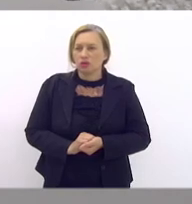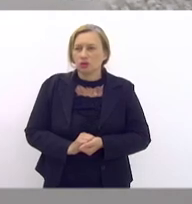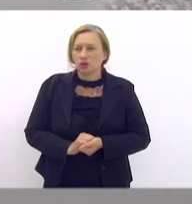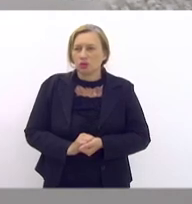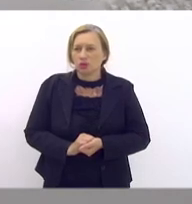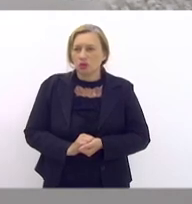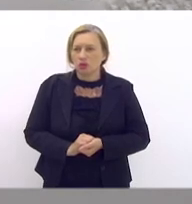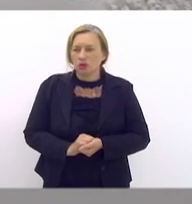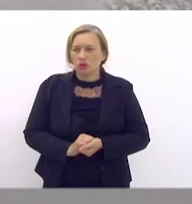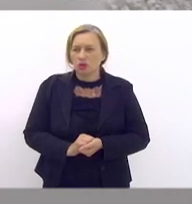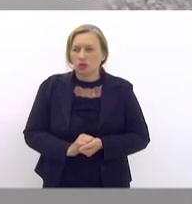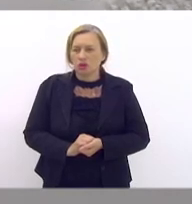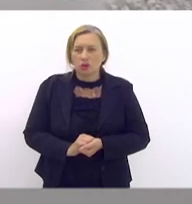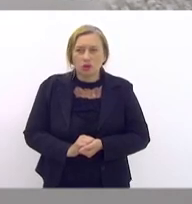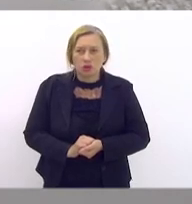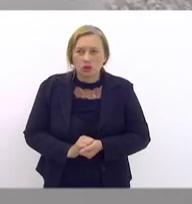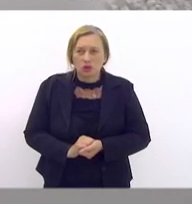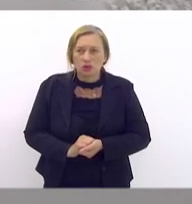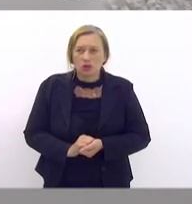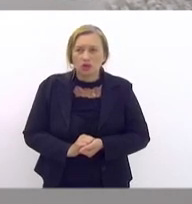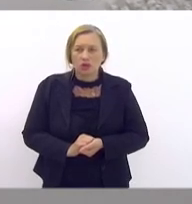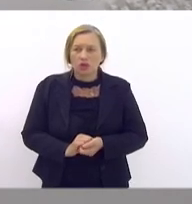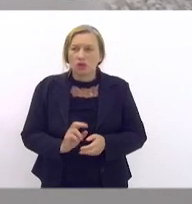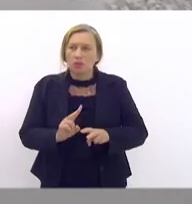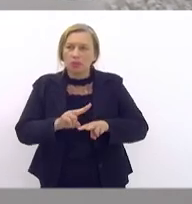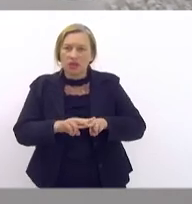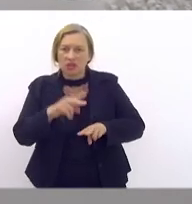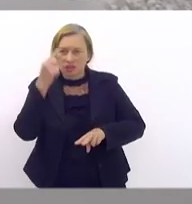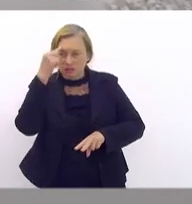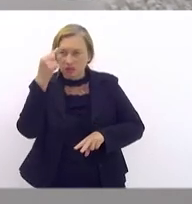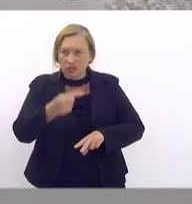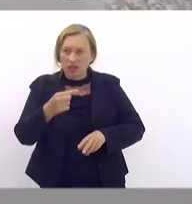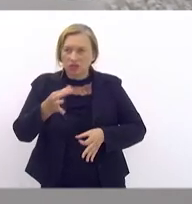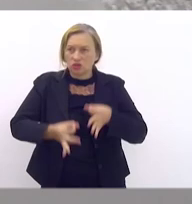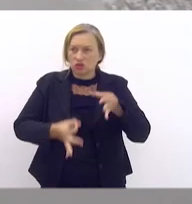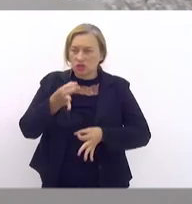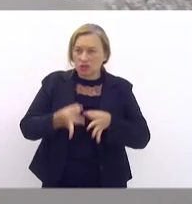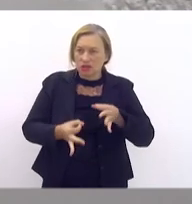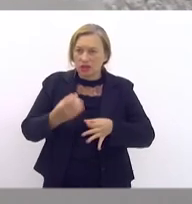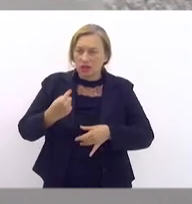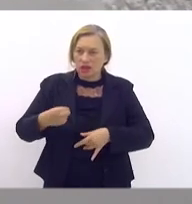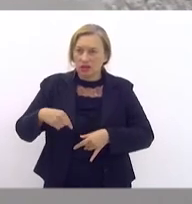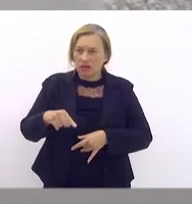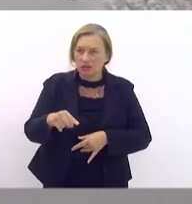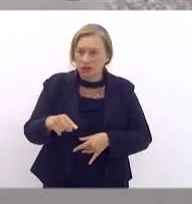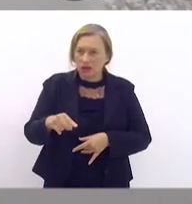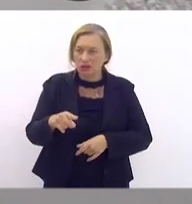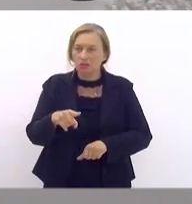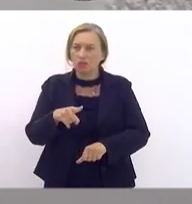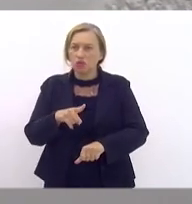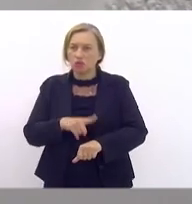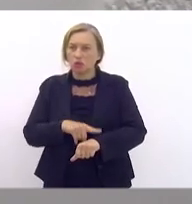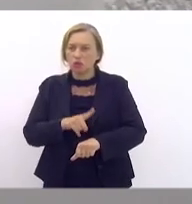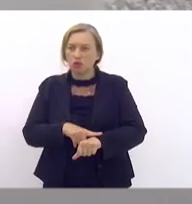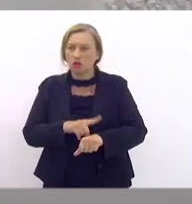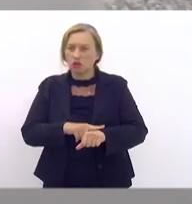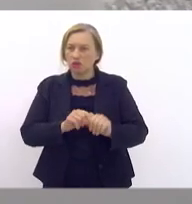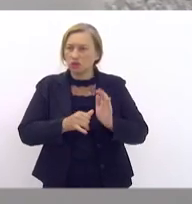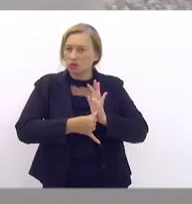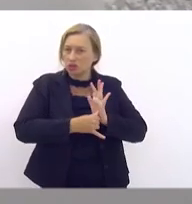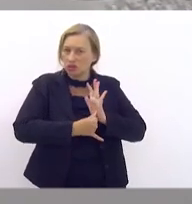seja ela por força de uma ordem judicial elas passam na sessão de inteligência policial por um momento de